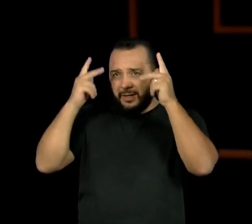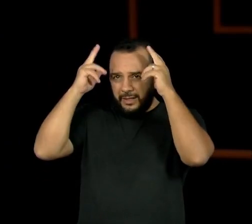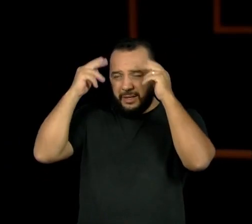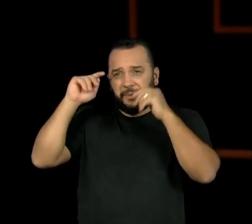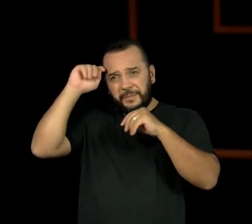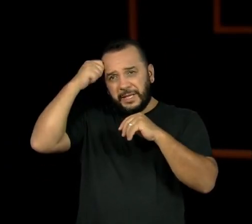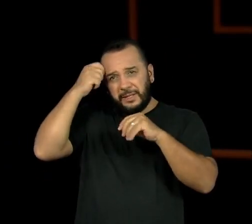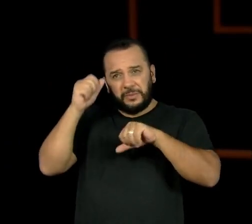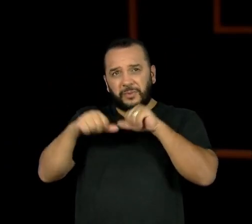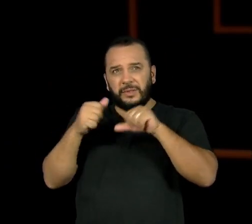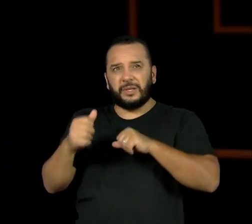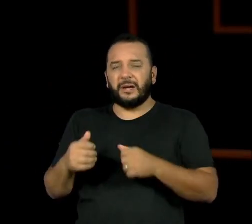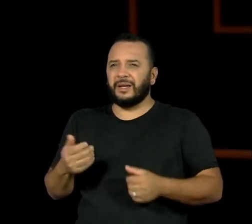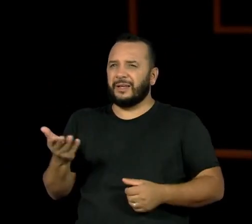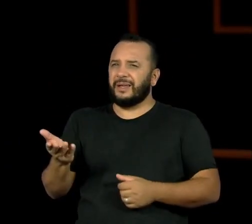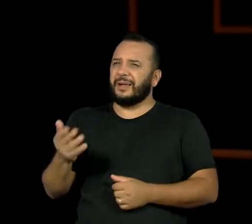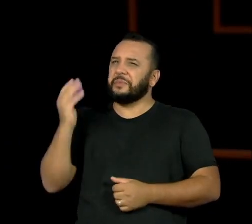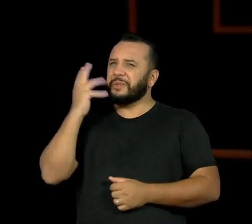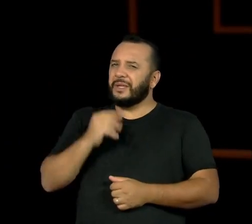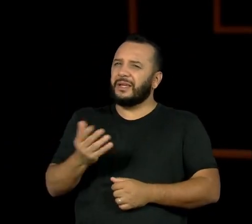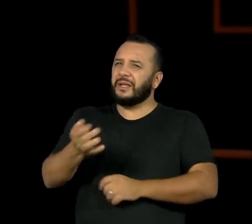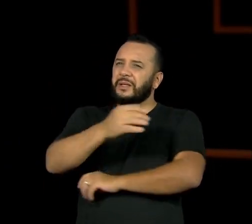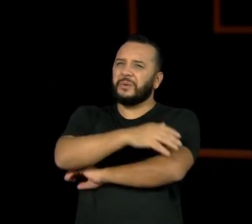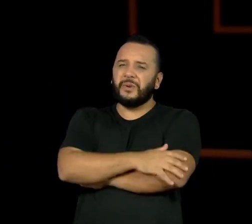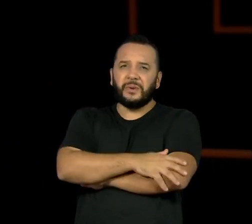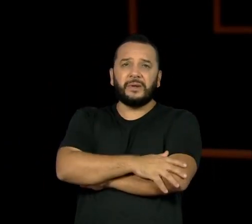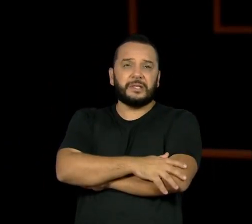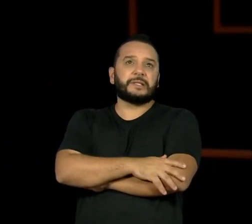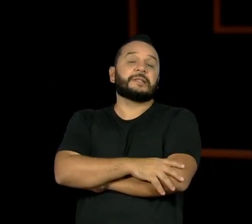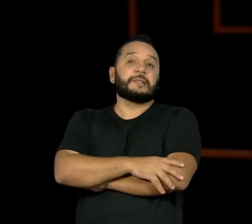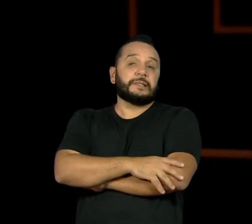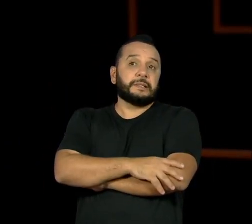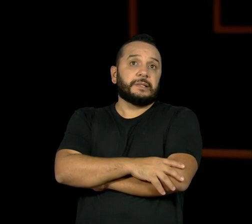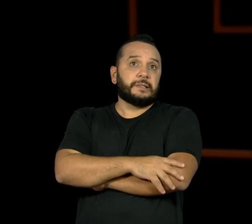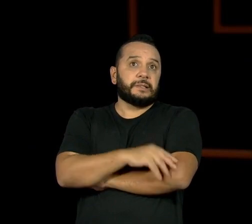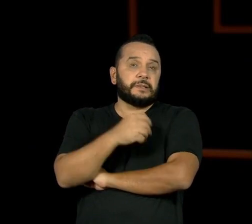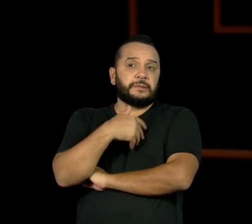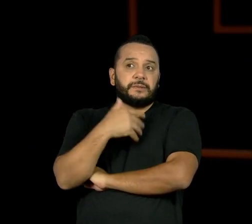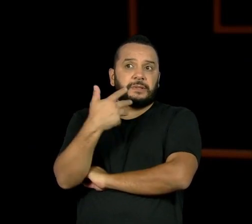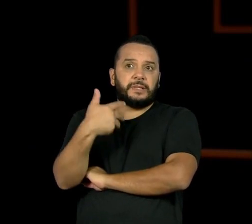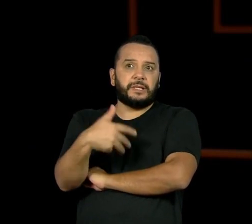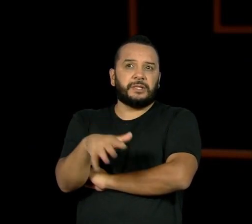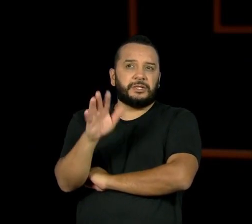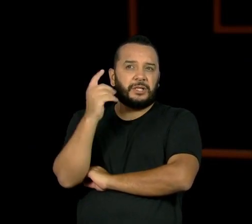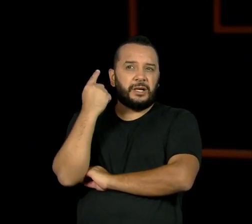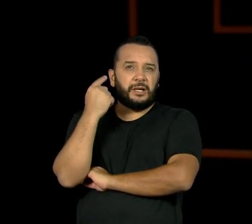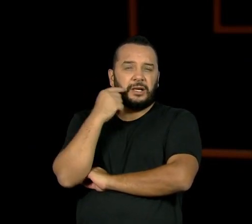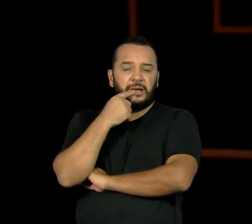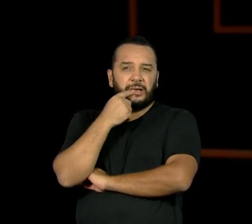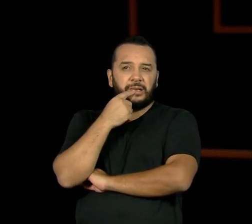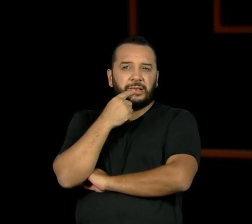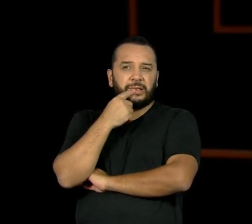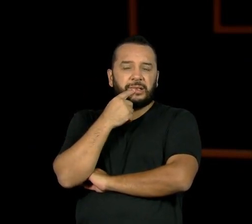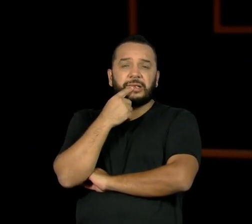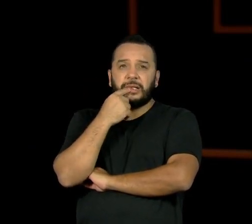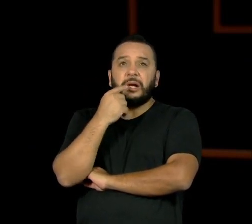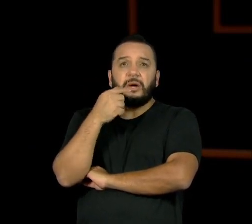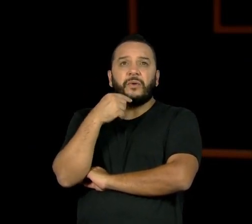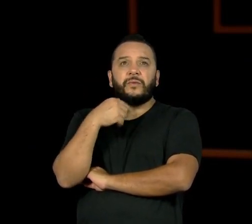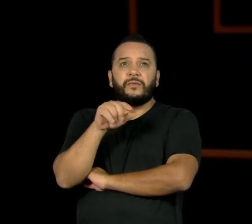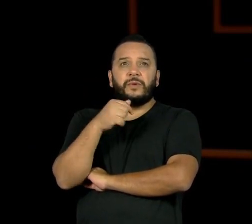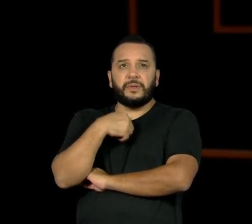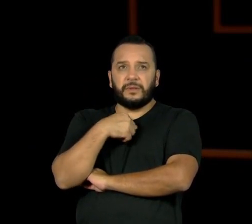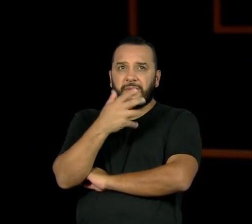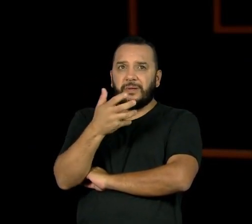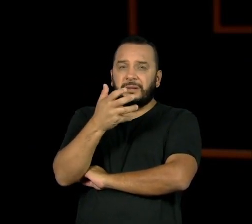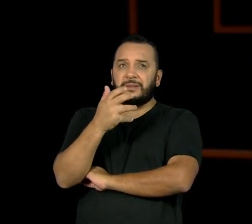negro. Ela disse, está tão bonito. Aí eu pensei assim, eu vou deixar aqui, né, esse cabelo, e eu vou seguir, porque eu quero